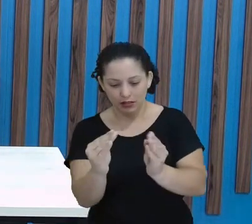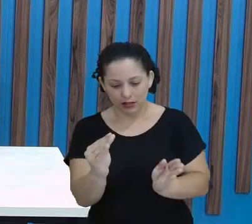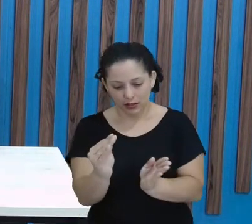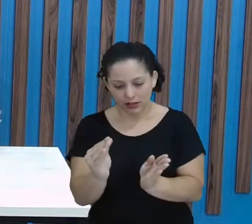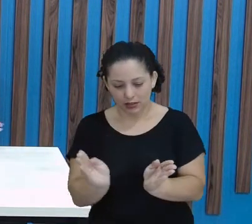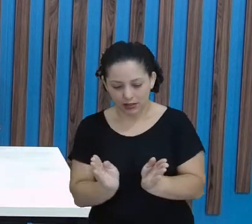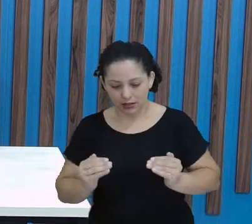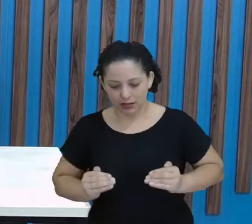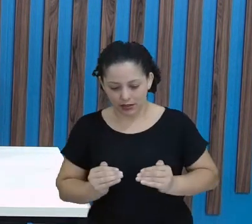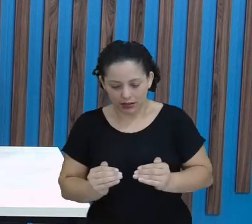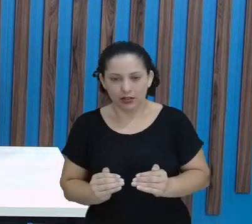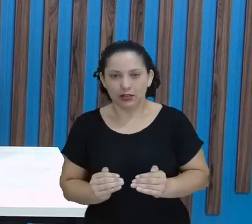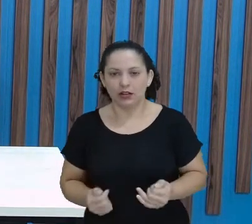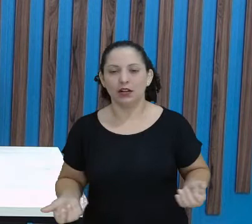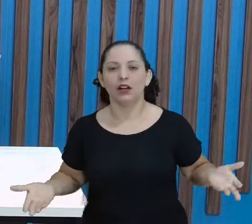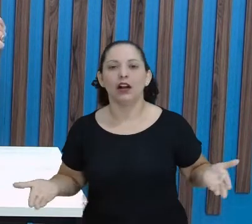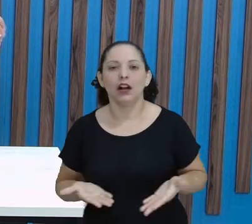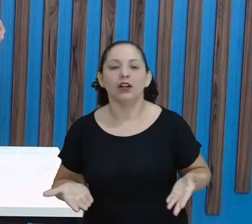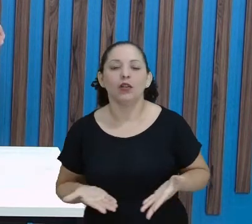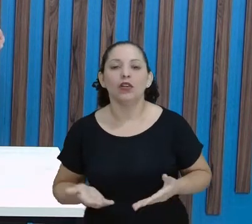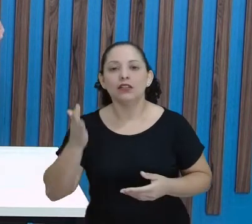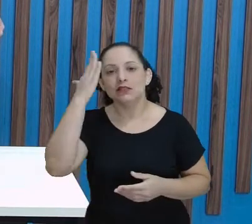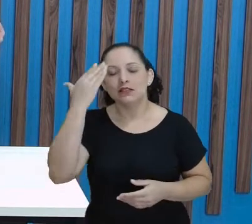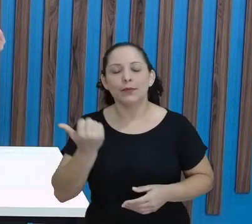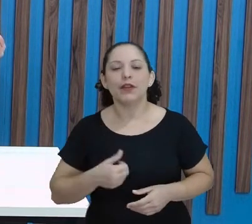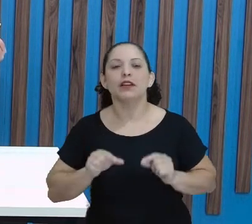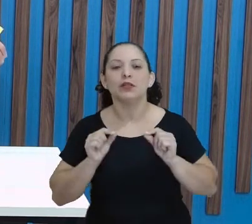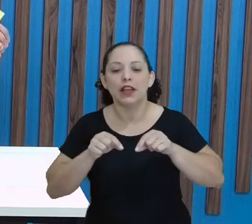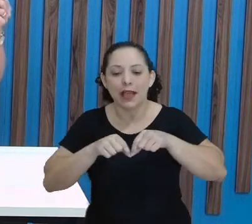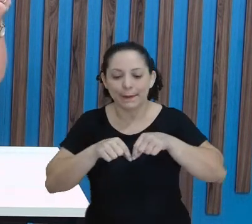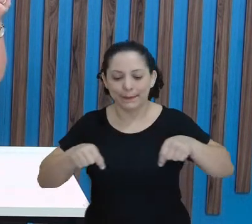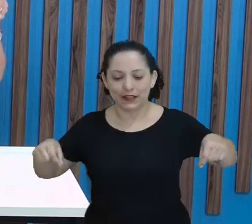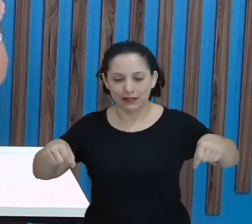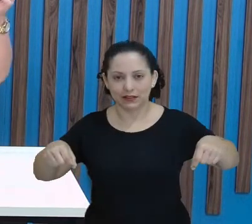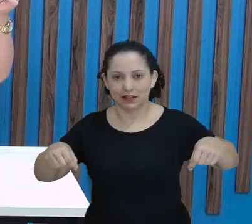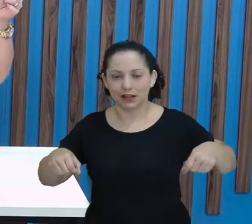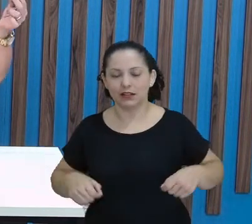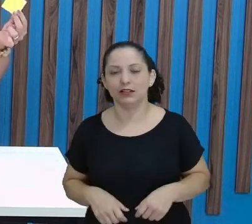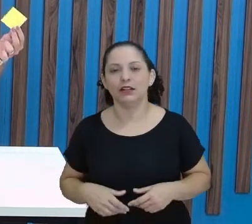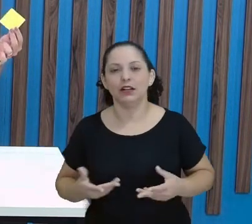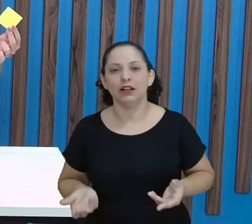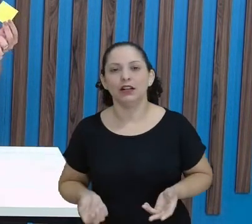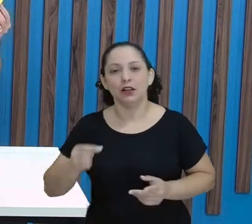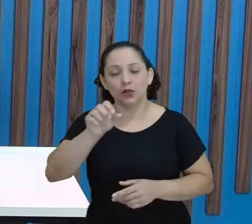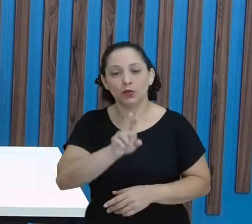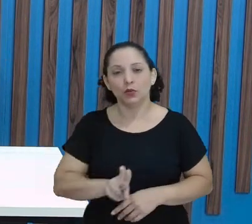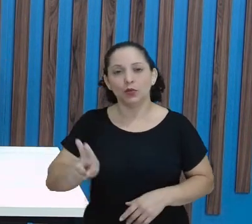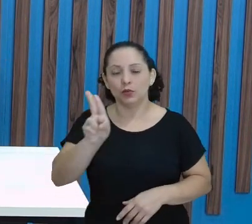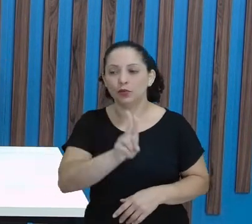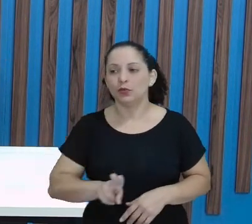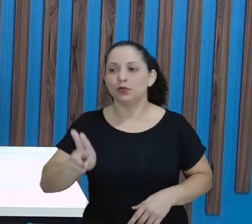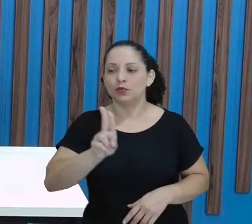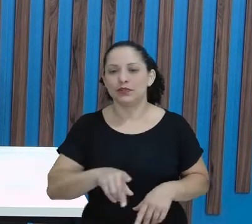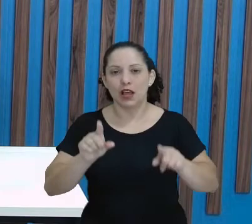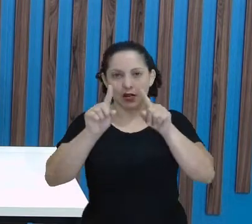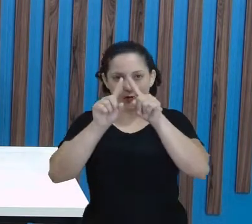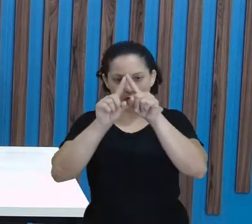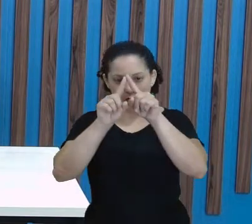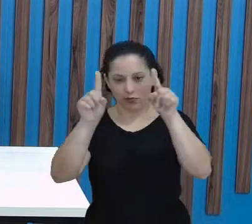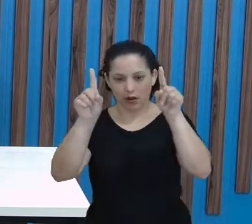medida da área dessa casa. Para isso eu vou utilizar como medida, unidade de medida, o